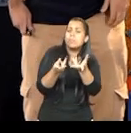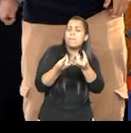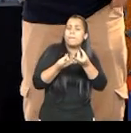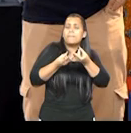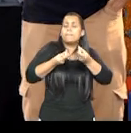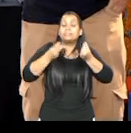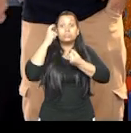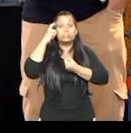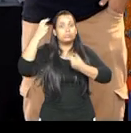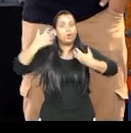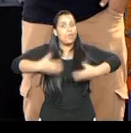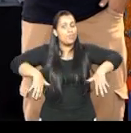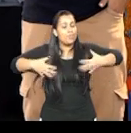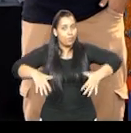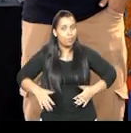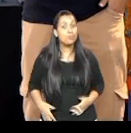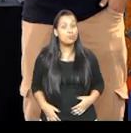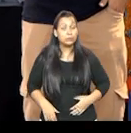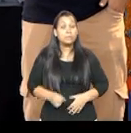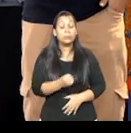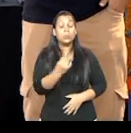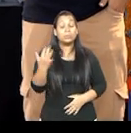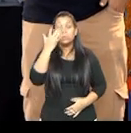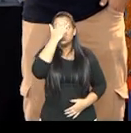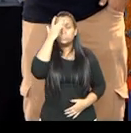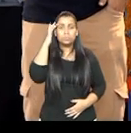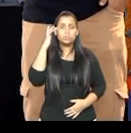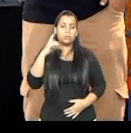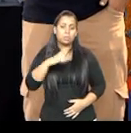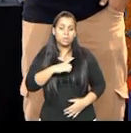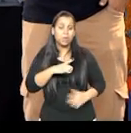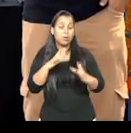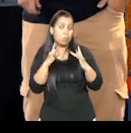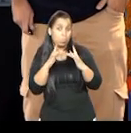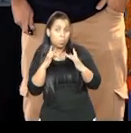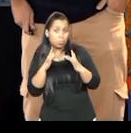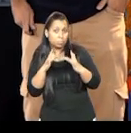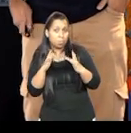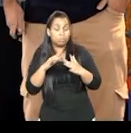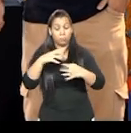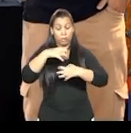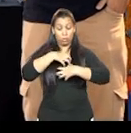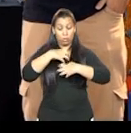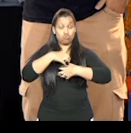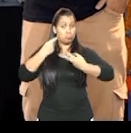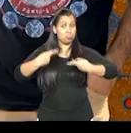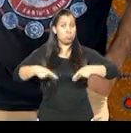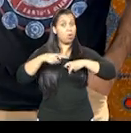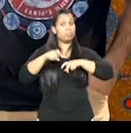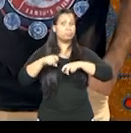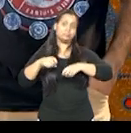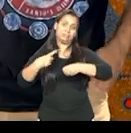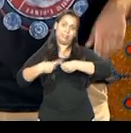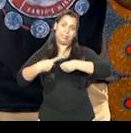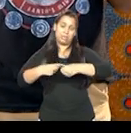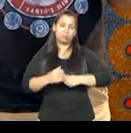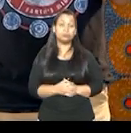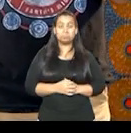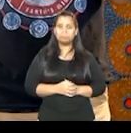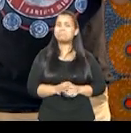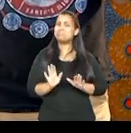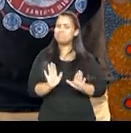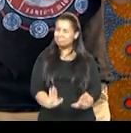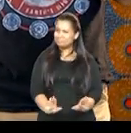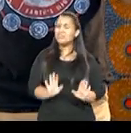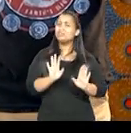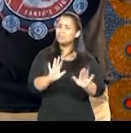extrema. Além disso, muitos possuem contato ou aderiram ao estilo de vida urbano. Inclusive, vocês já